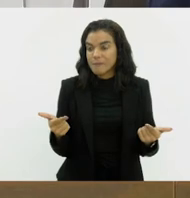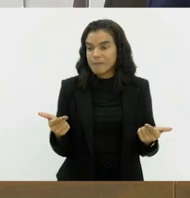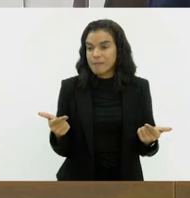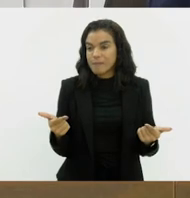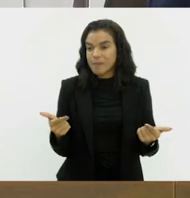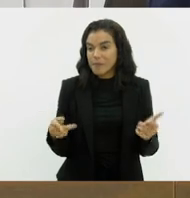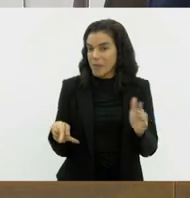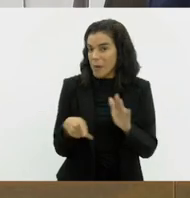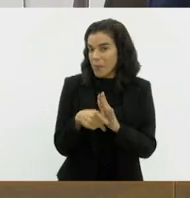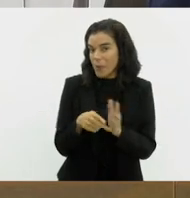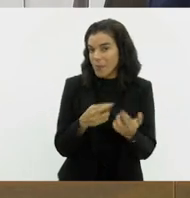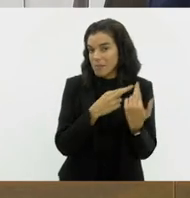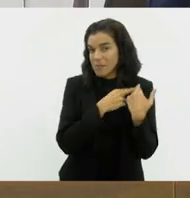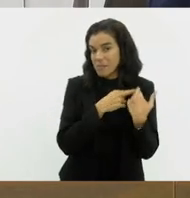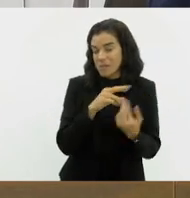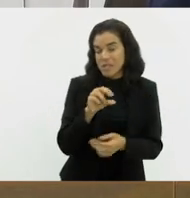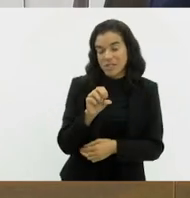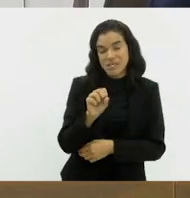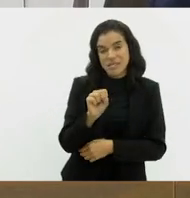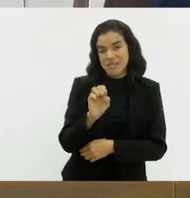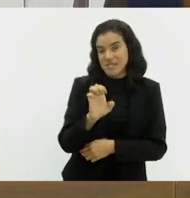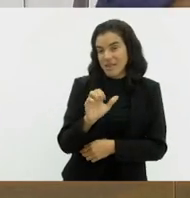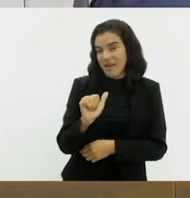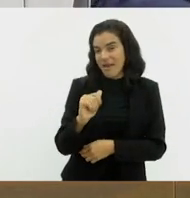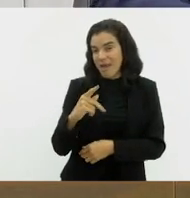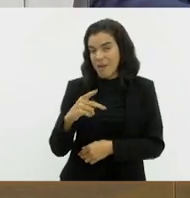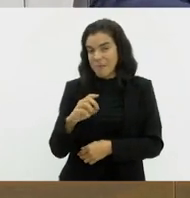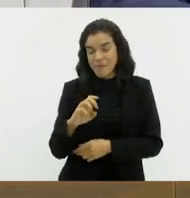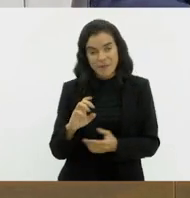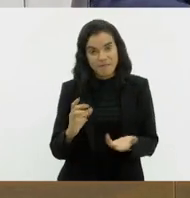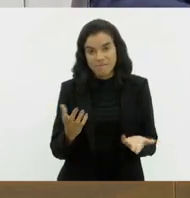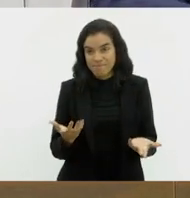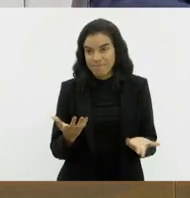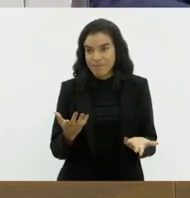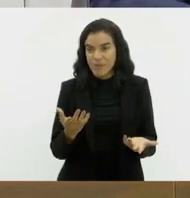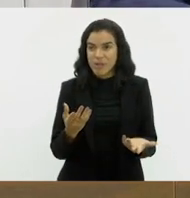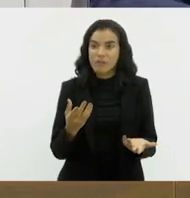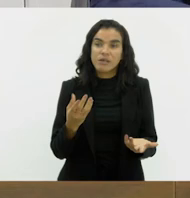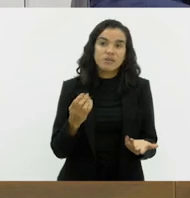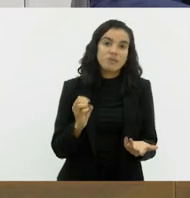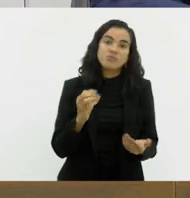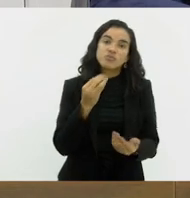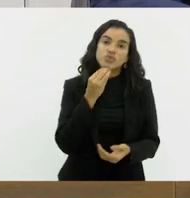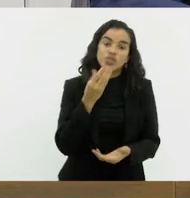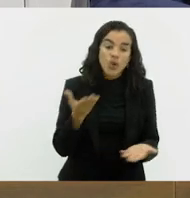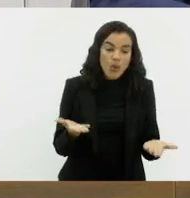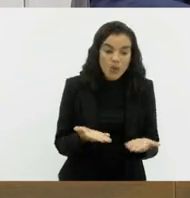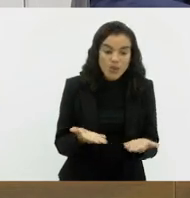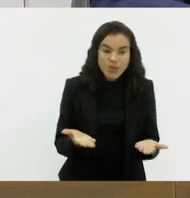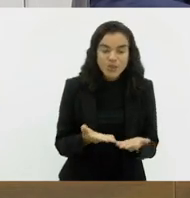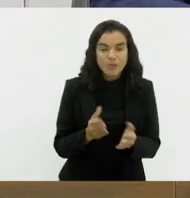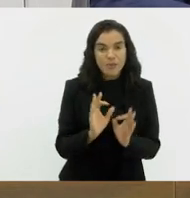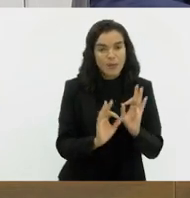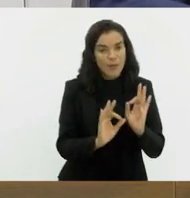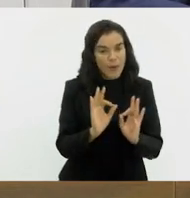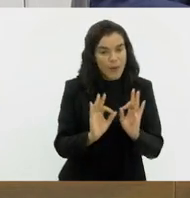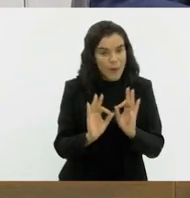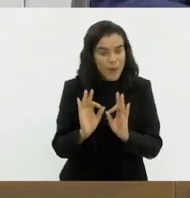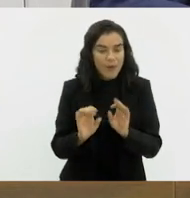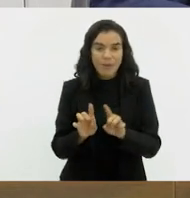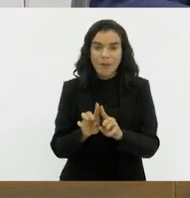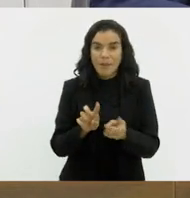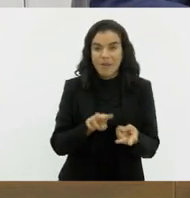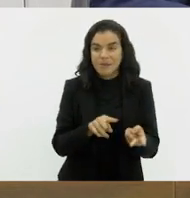é da SEAP, e, de fato, ela hoje continua assim. Se existirá, seria até desejável que já existisse hoje, para organizar, inclusive, essa